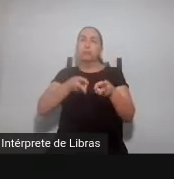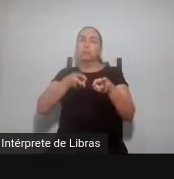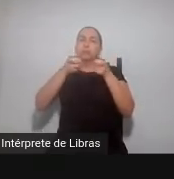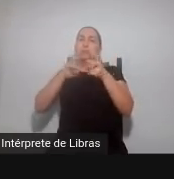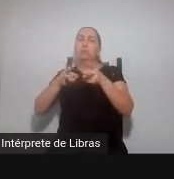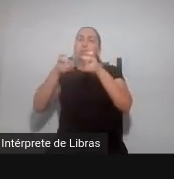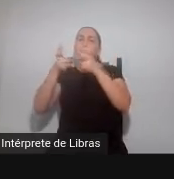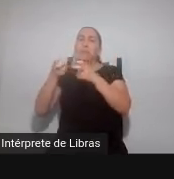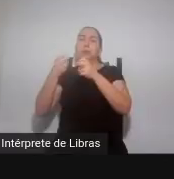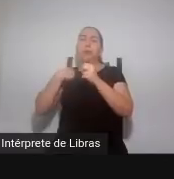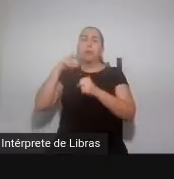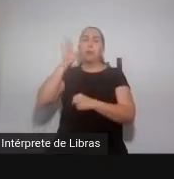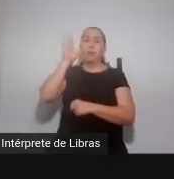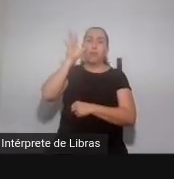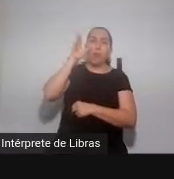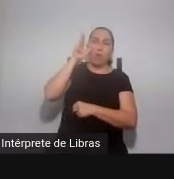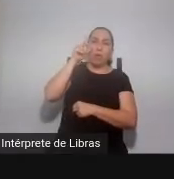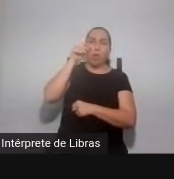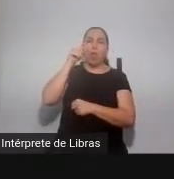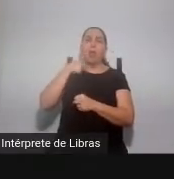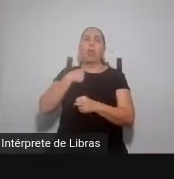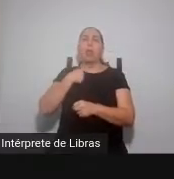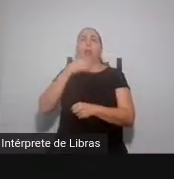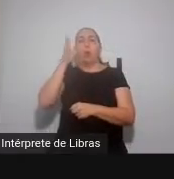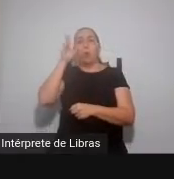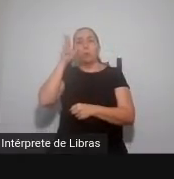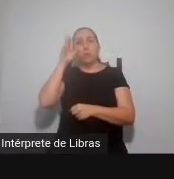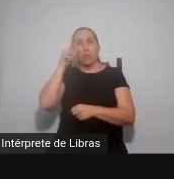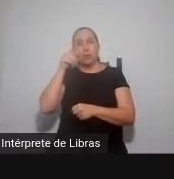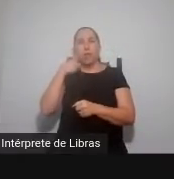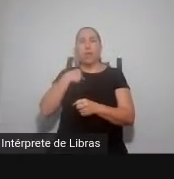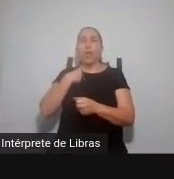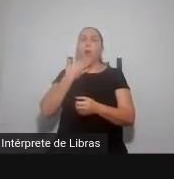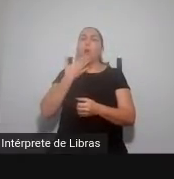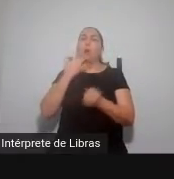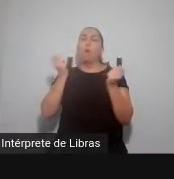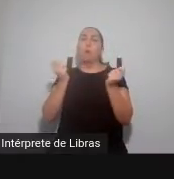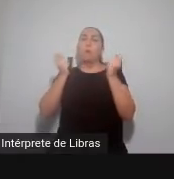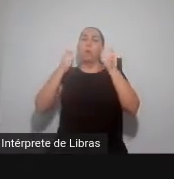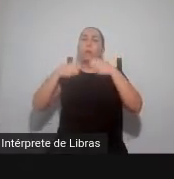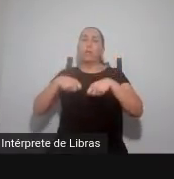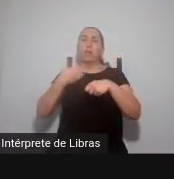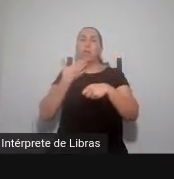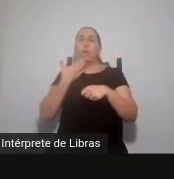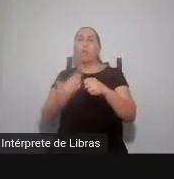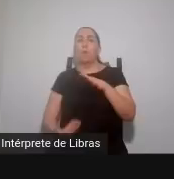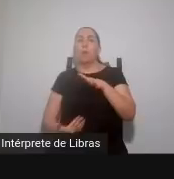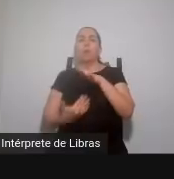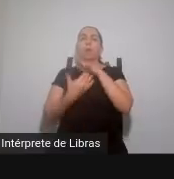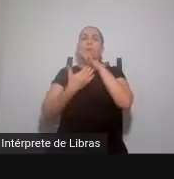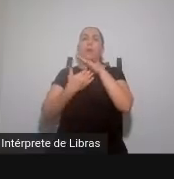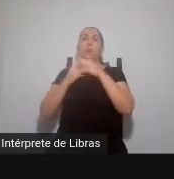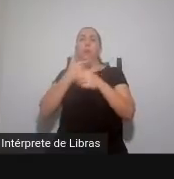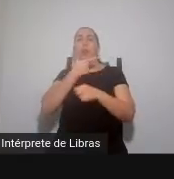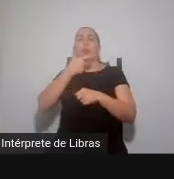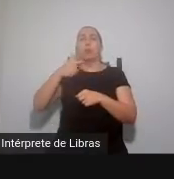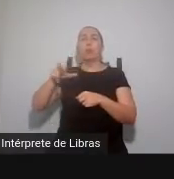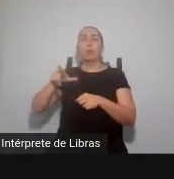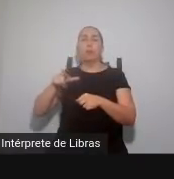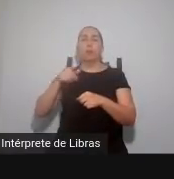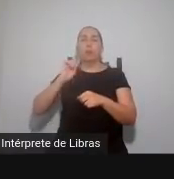escreveram, observar as possibilidades e as limitações, e nós podemos continuar o diálogo em outro momento. Você